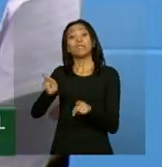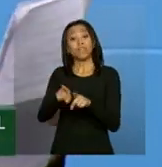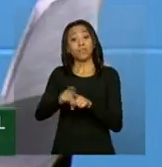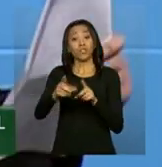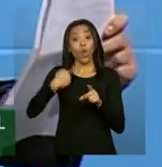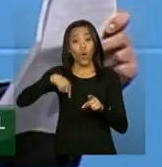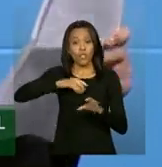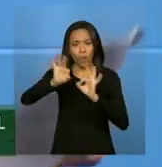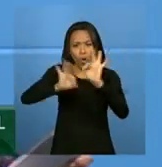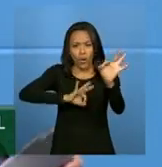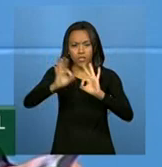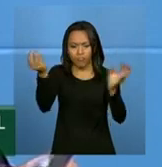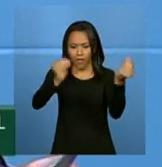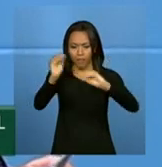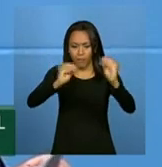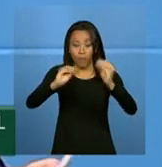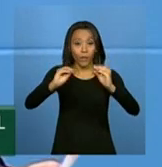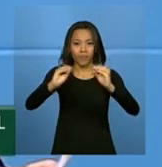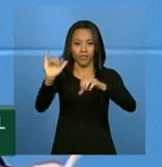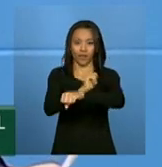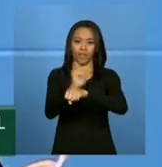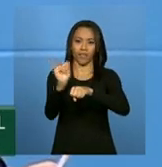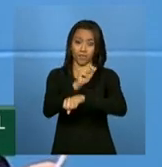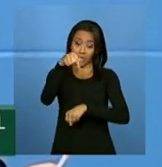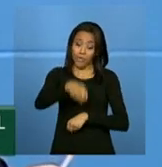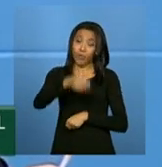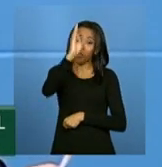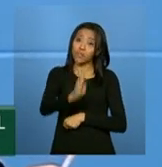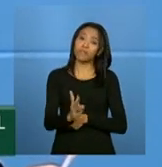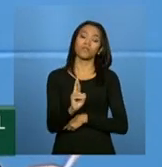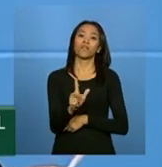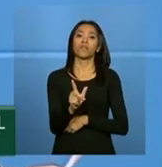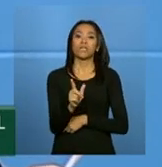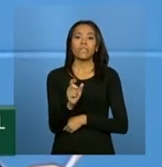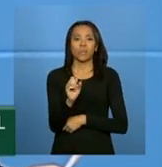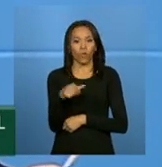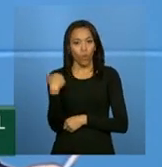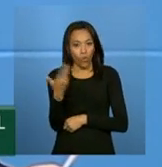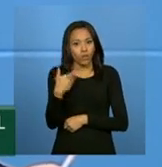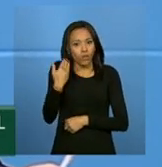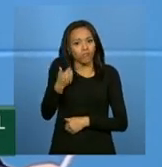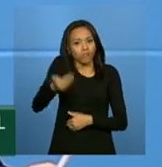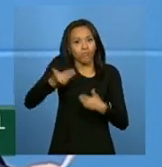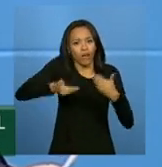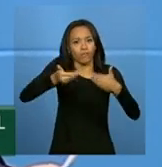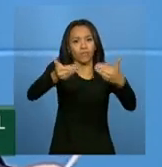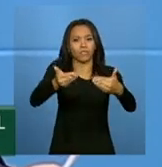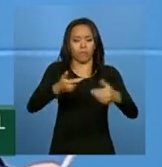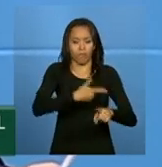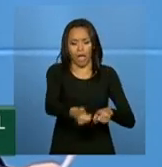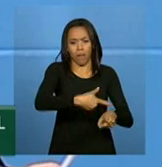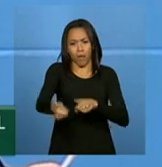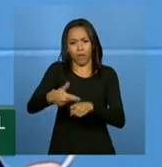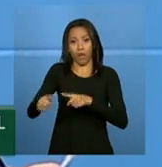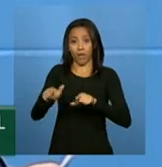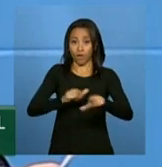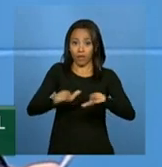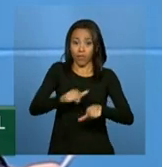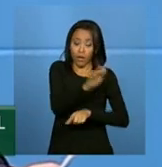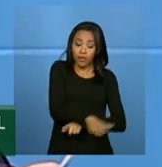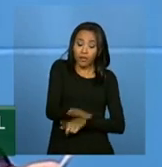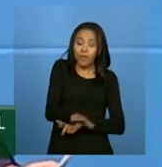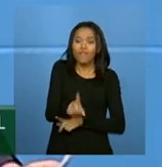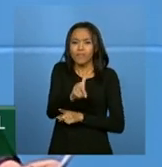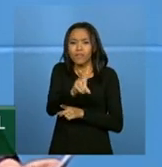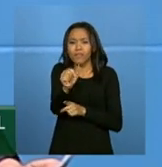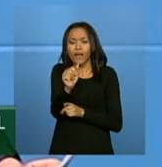o Brasil tem uma situação que é uma situação diferenciada. À medida que a gente avança na superação do trabalho infantil, no combate ao trabalho infantil, você